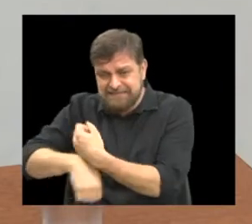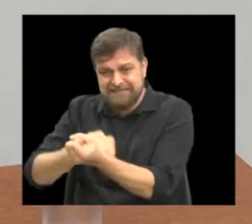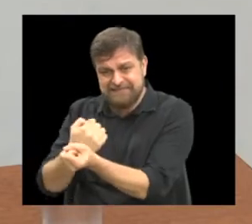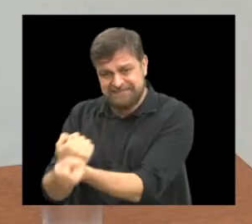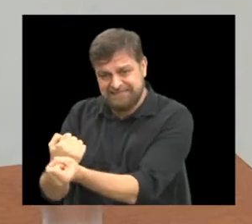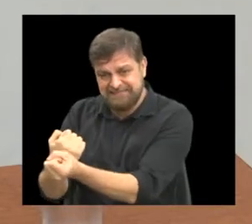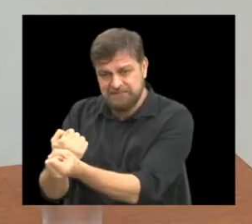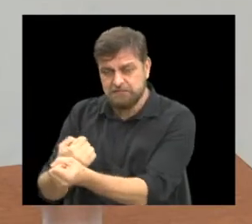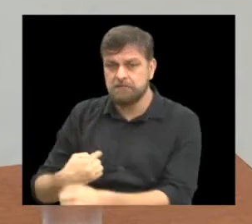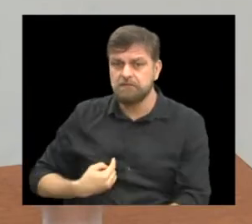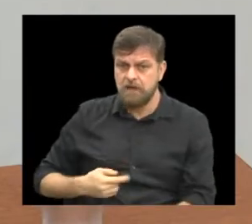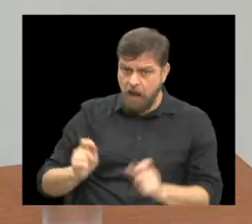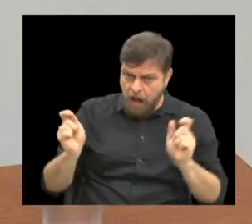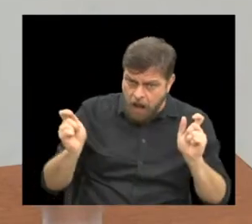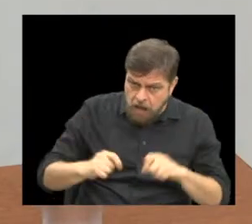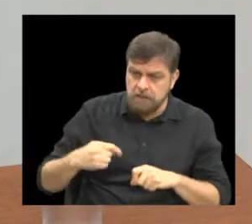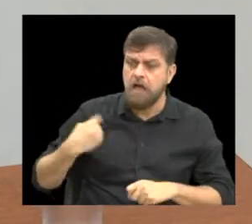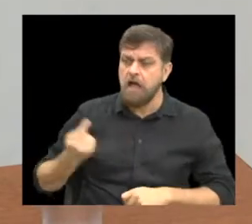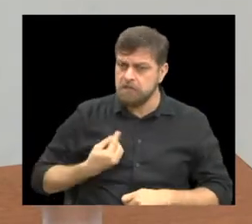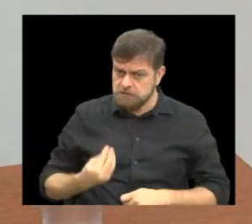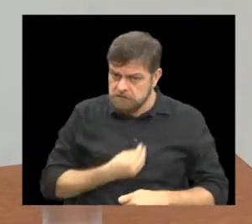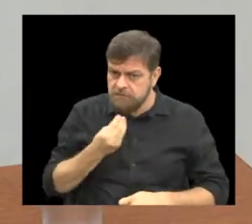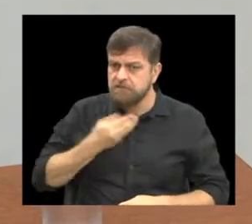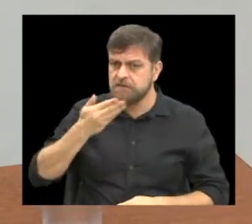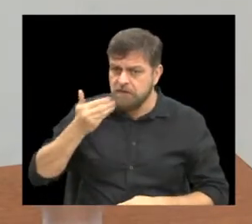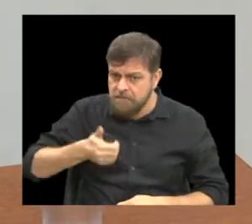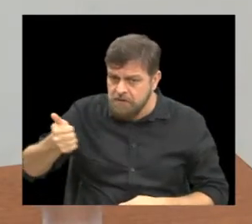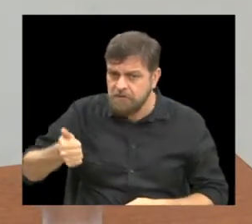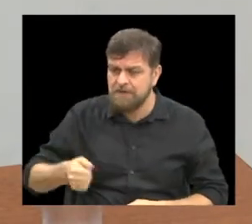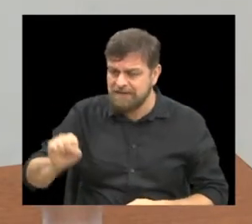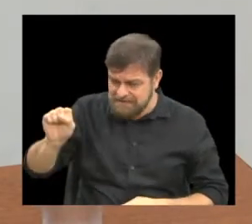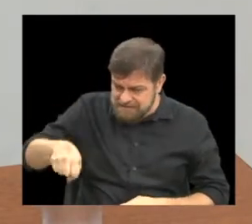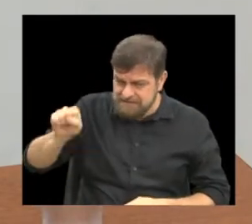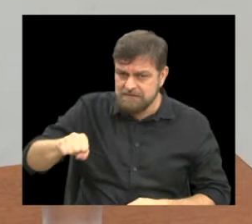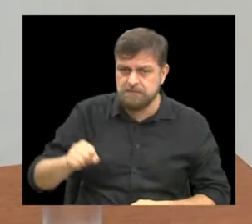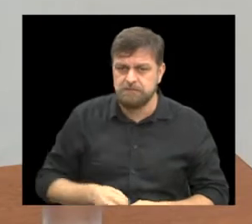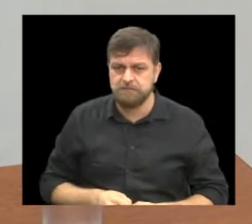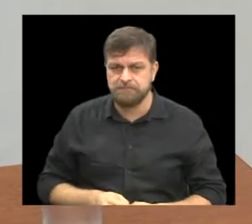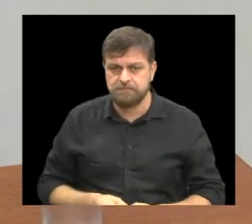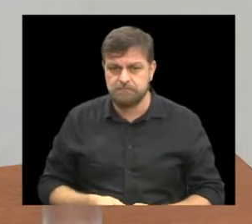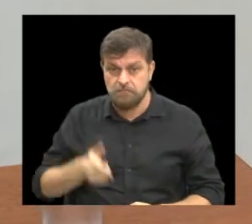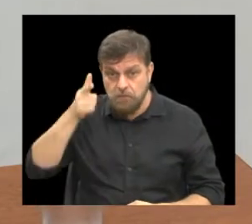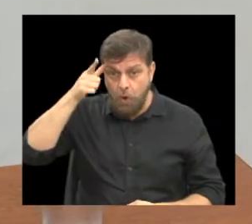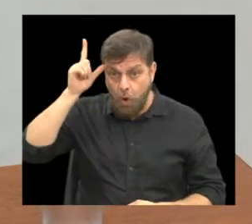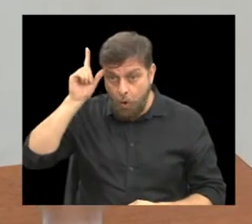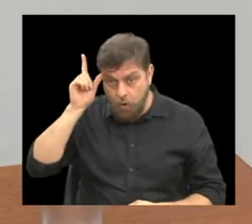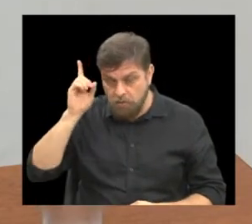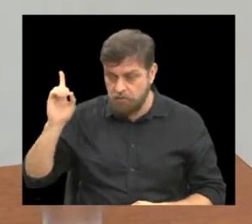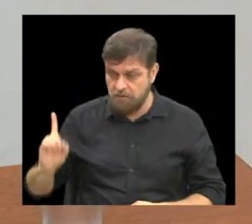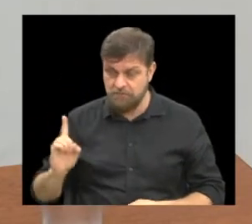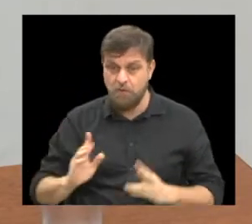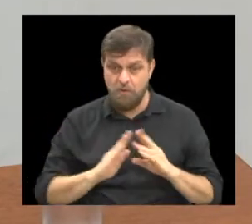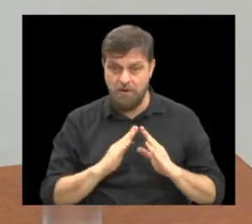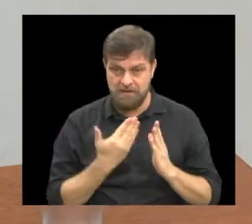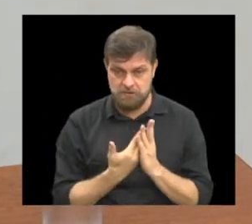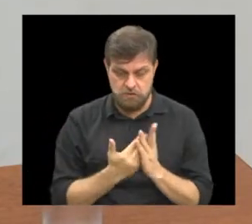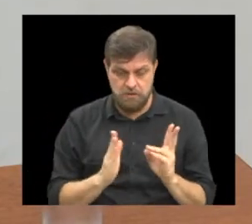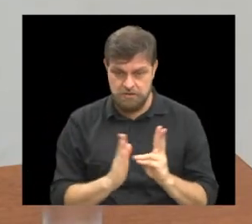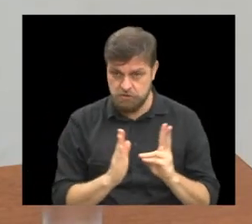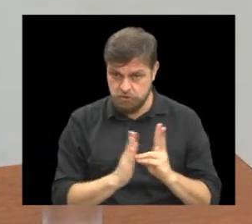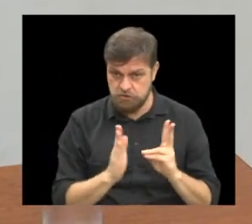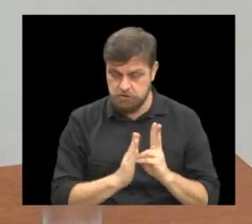ela? Eu falei, claro que consegue, claro. E já encaminhei ela. Ontem mesmo ela já foi lá na Tikira, ela